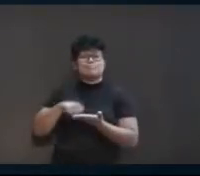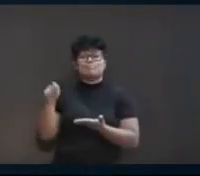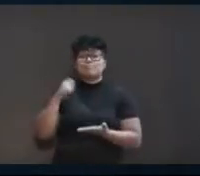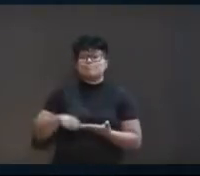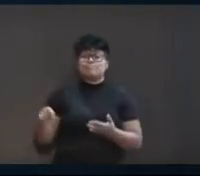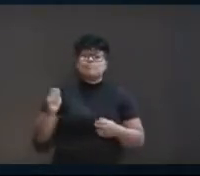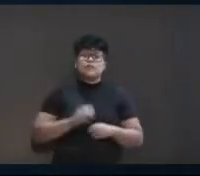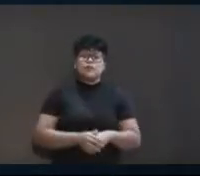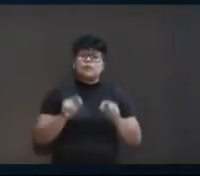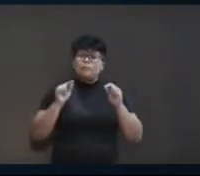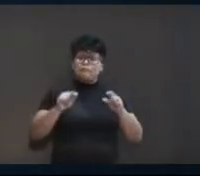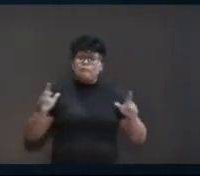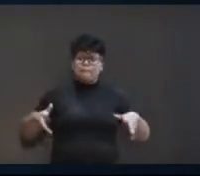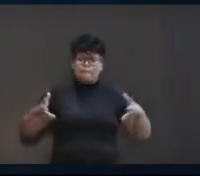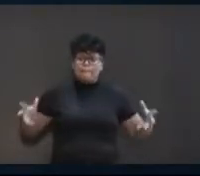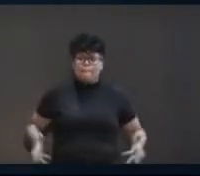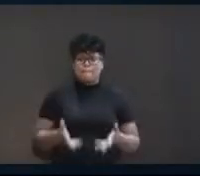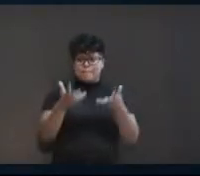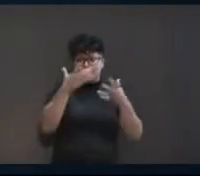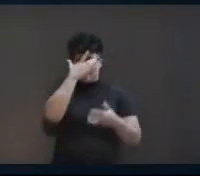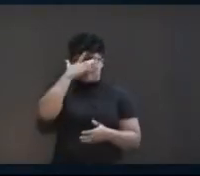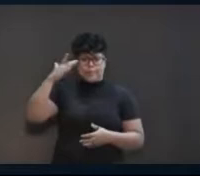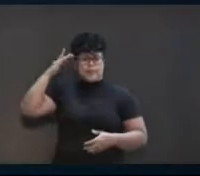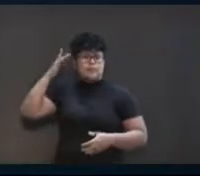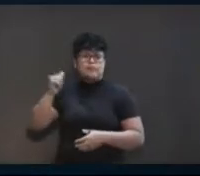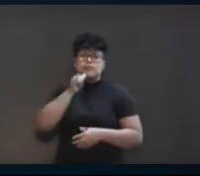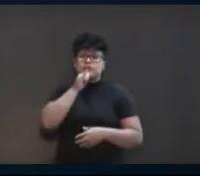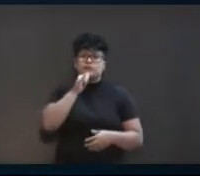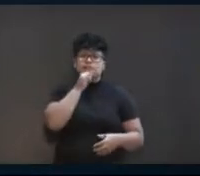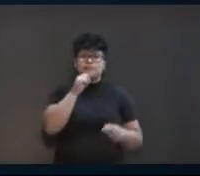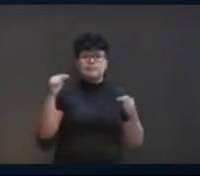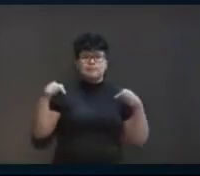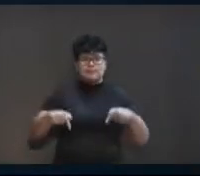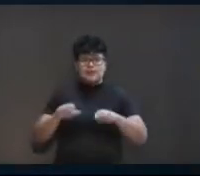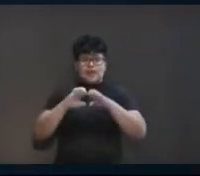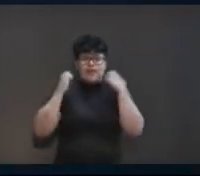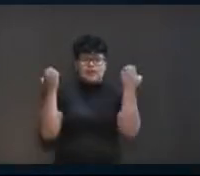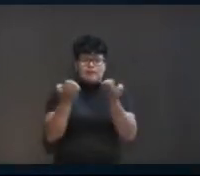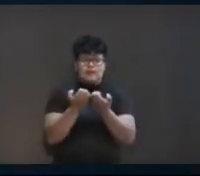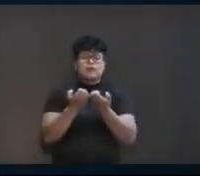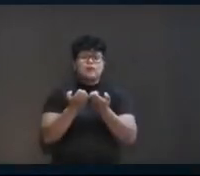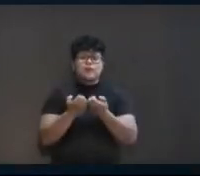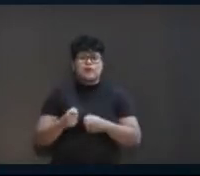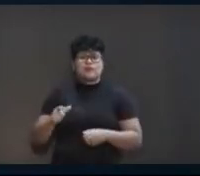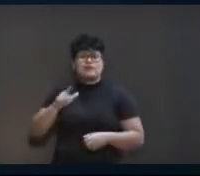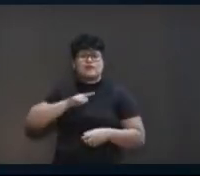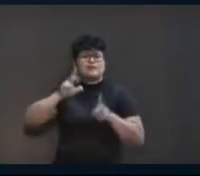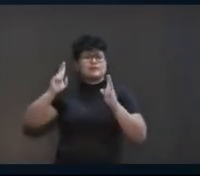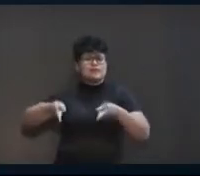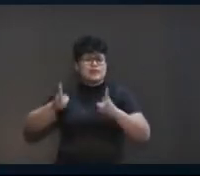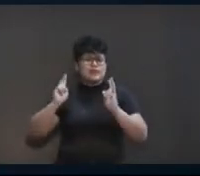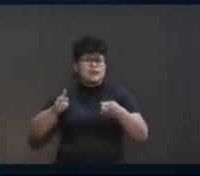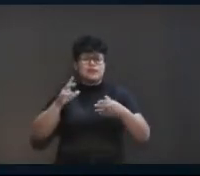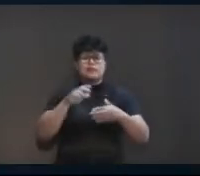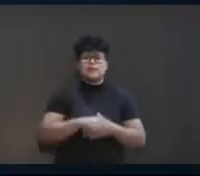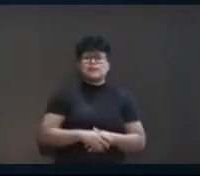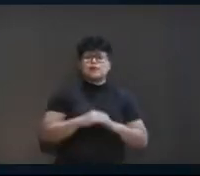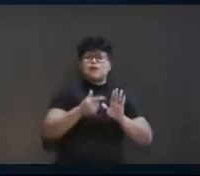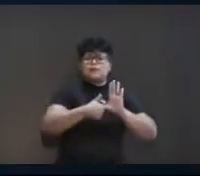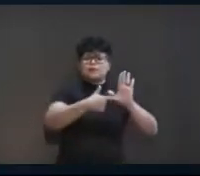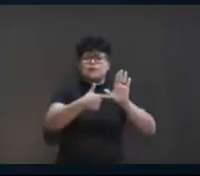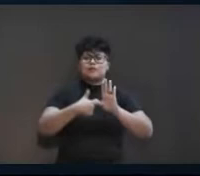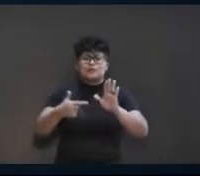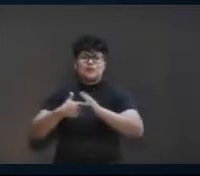qual é no caso das bienais por exemplo as vezes que eu tive foi sempre para levar coisas de ADP